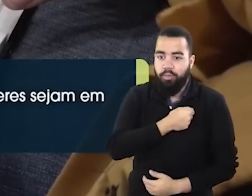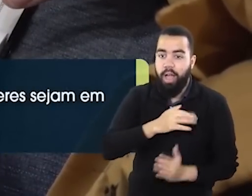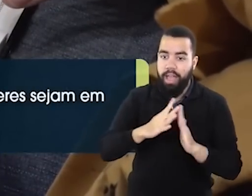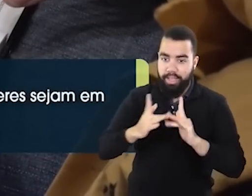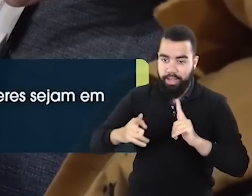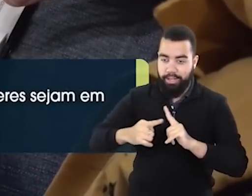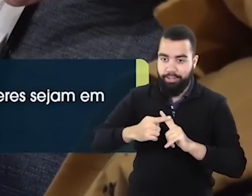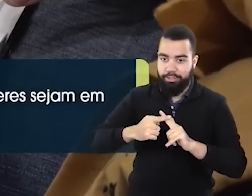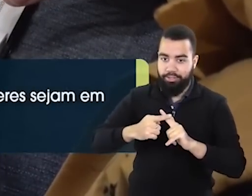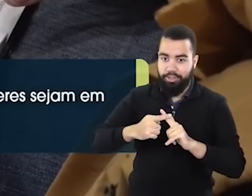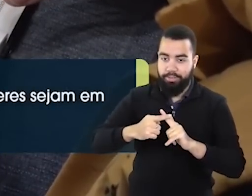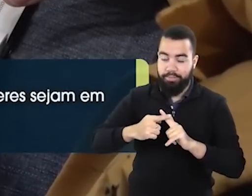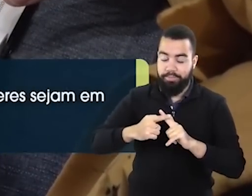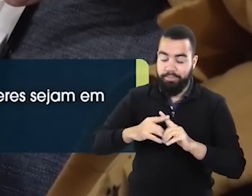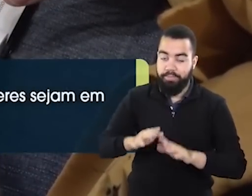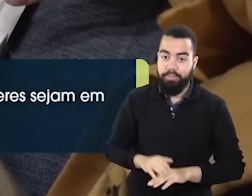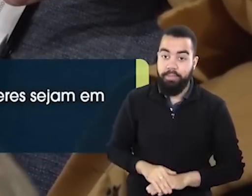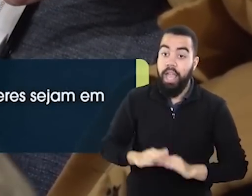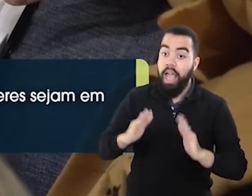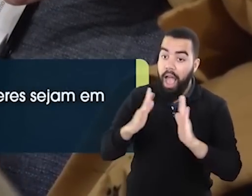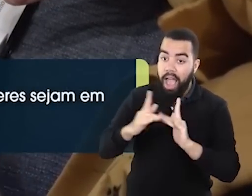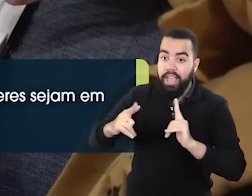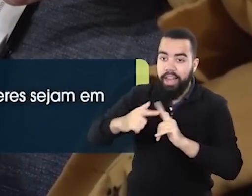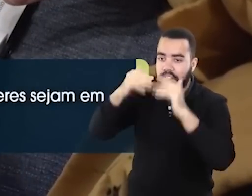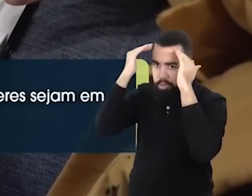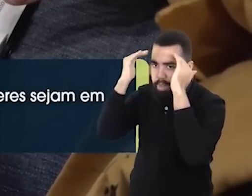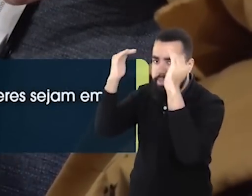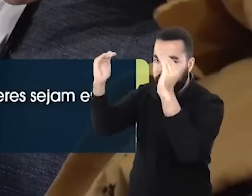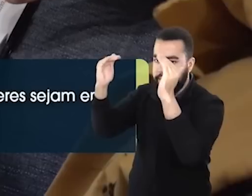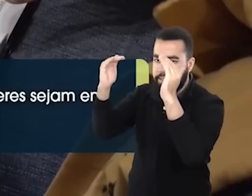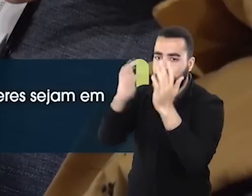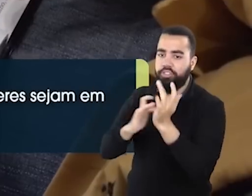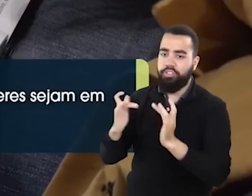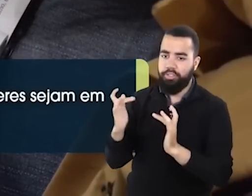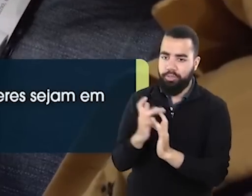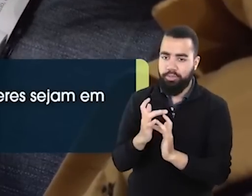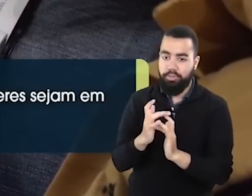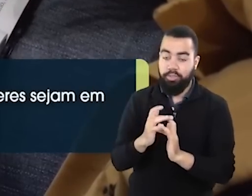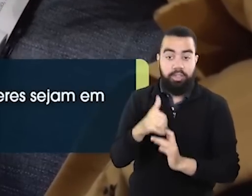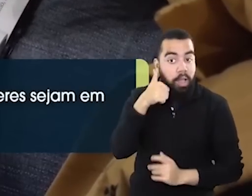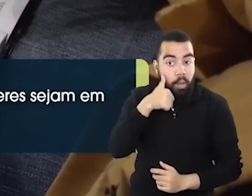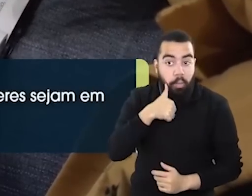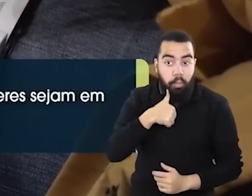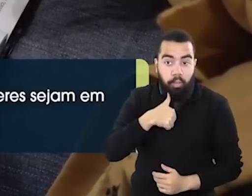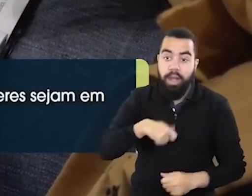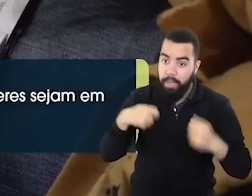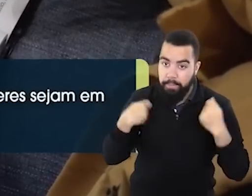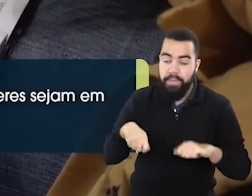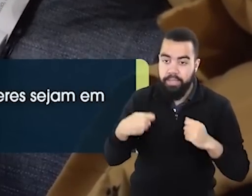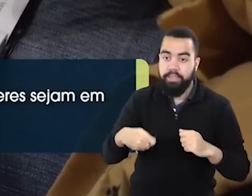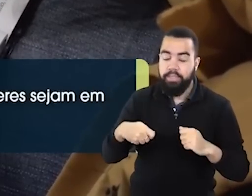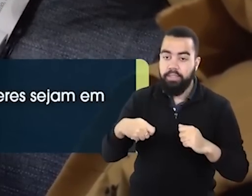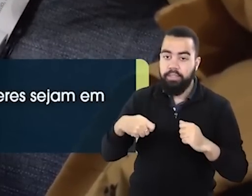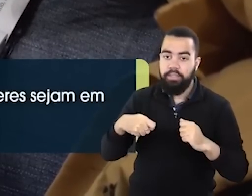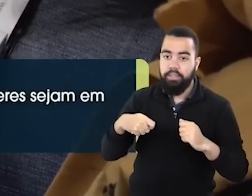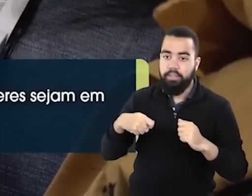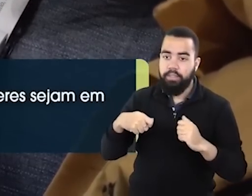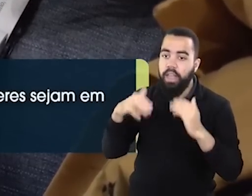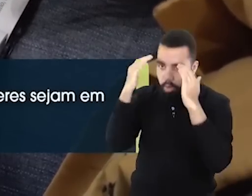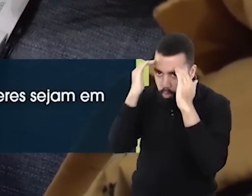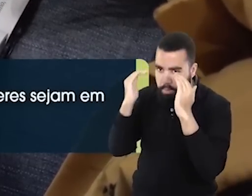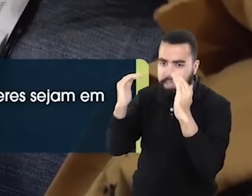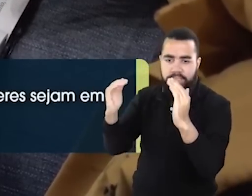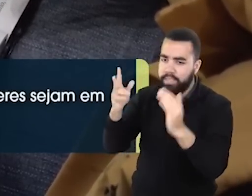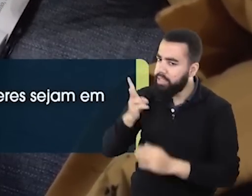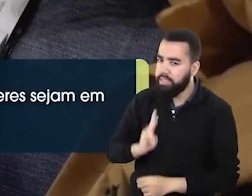Como, porém, a igreja está sujeita a Cristo, assim também as mulheres sejam em tudo submissas ao